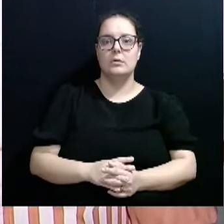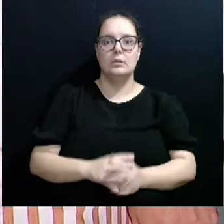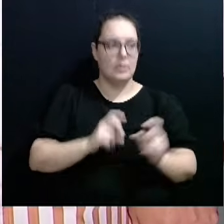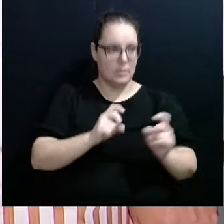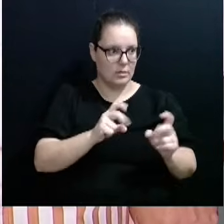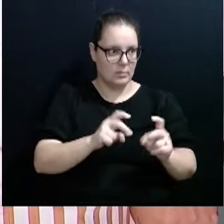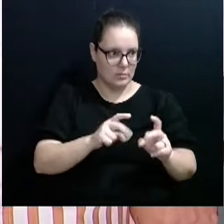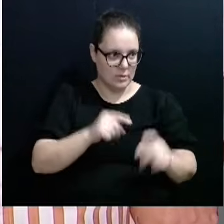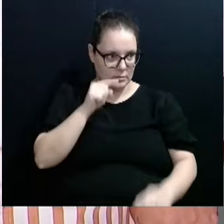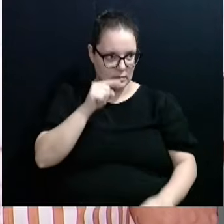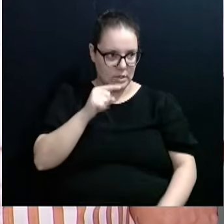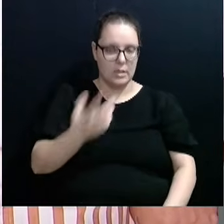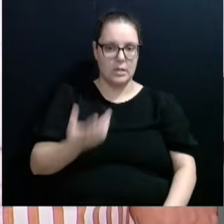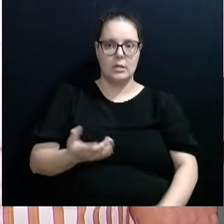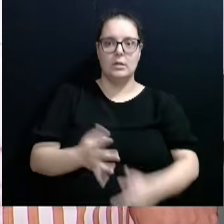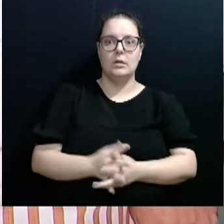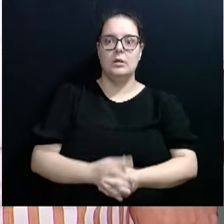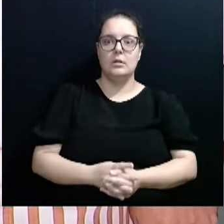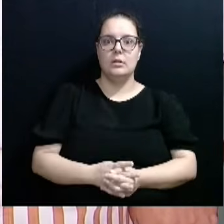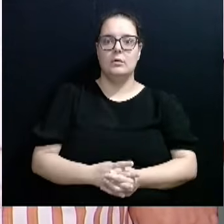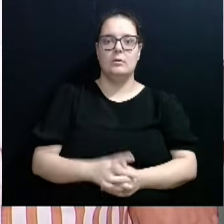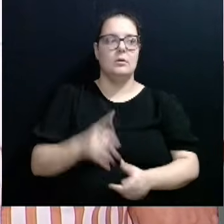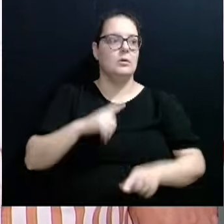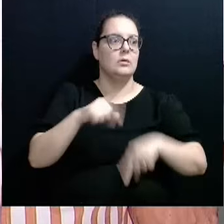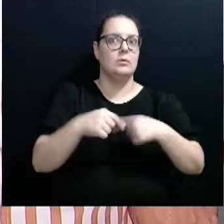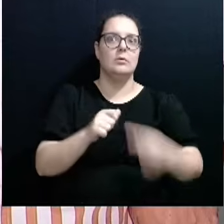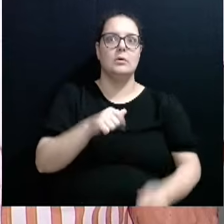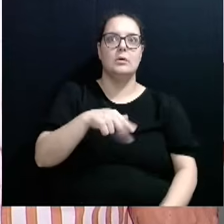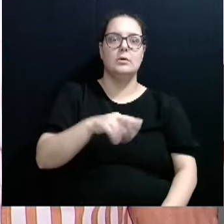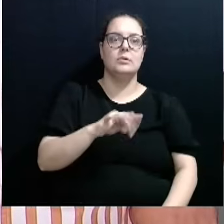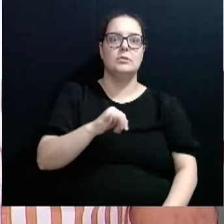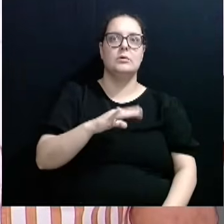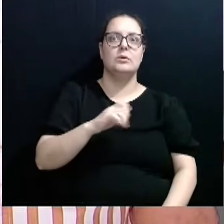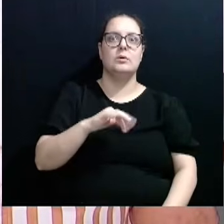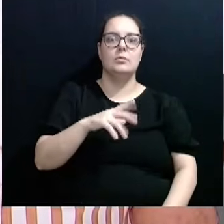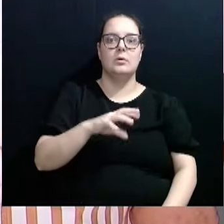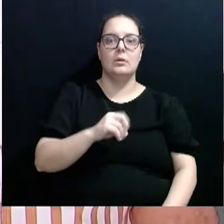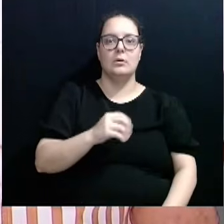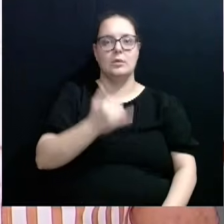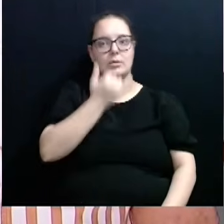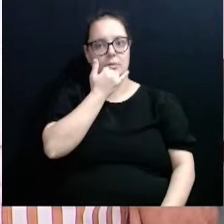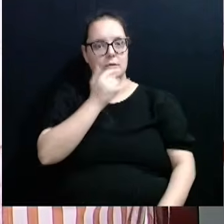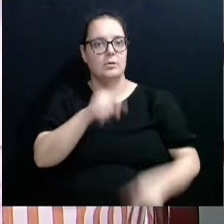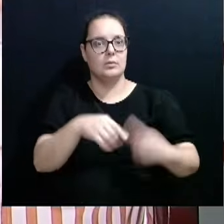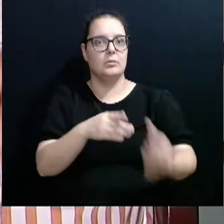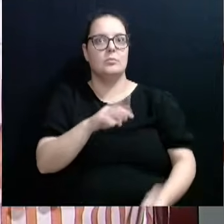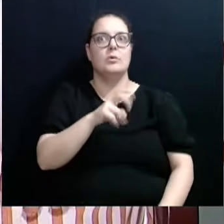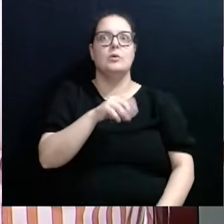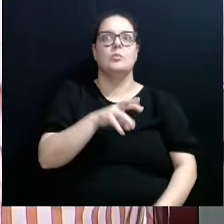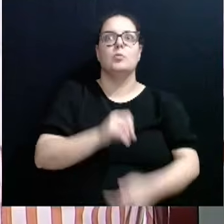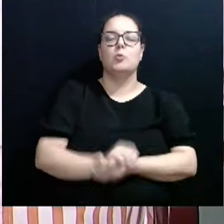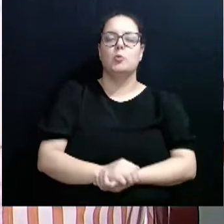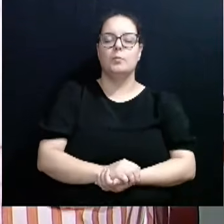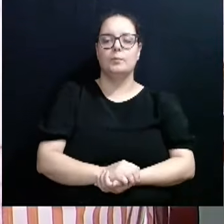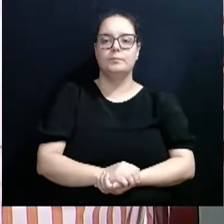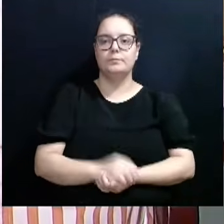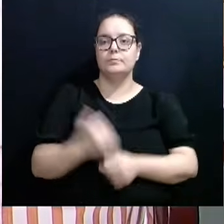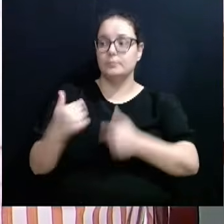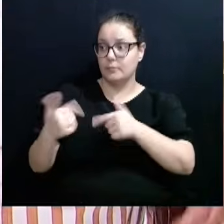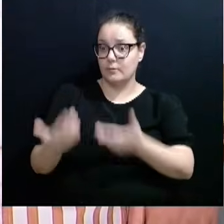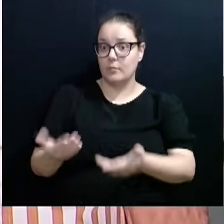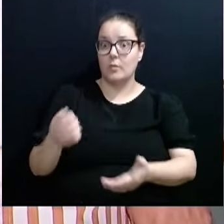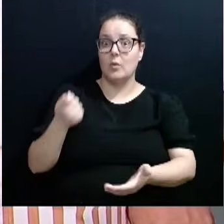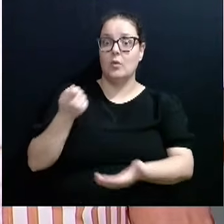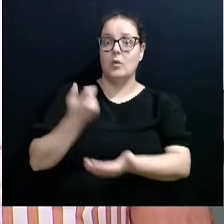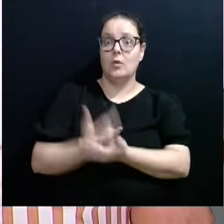ele tem... Ou vai ter outro antiquário lá? Não. Outro antiquário não, desculpa, outro brechó. Não, ele trabalha com isso. Ele compra, restaura e